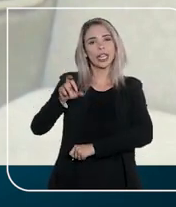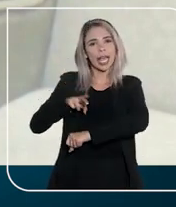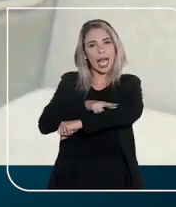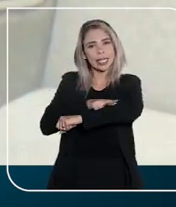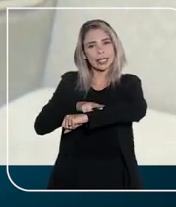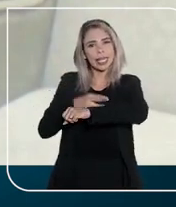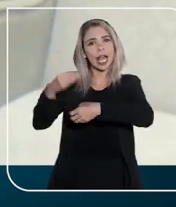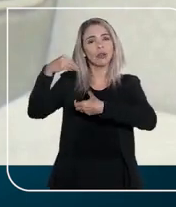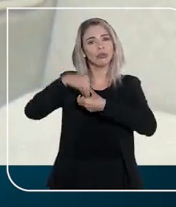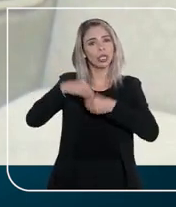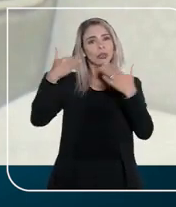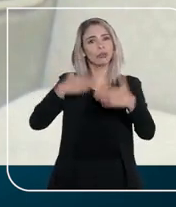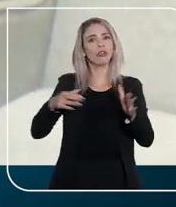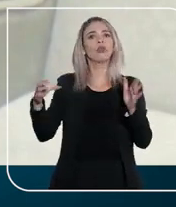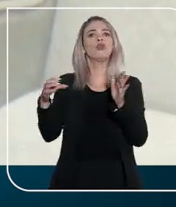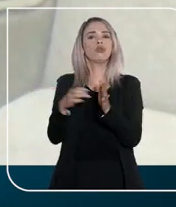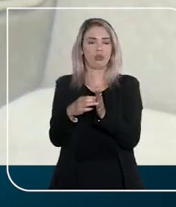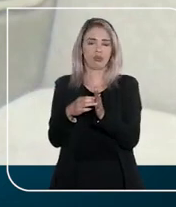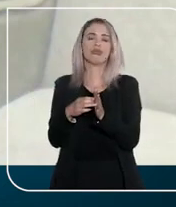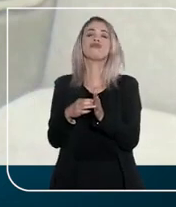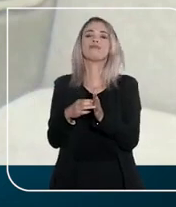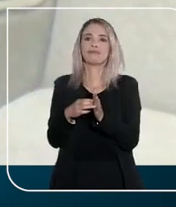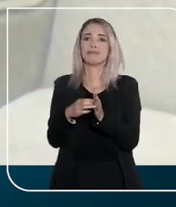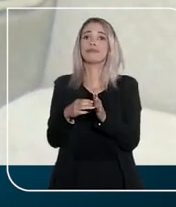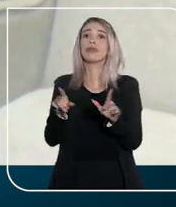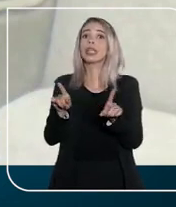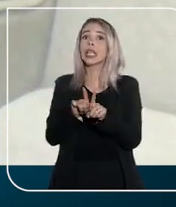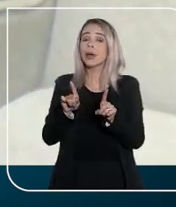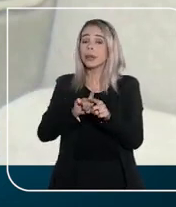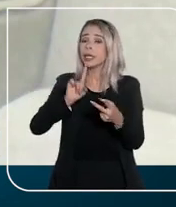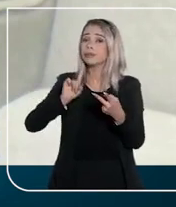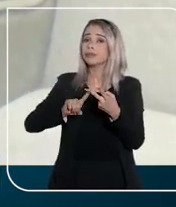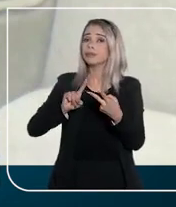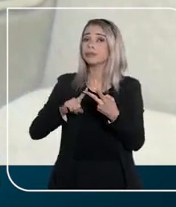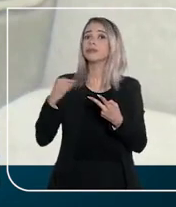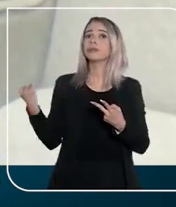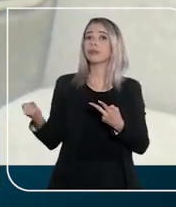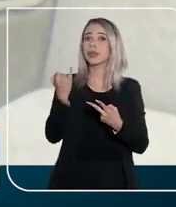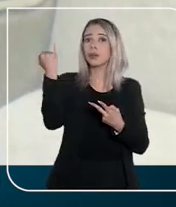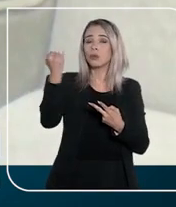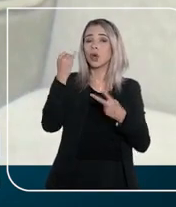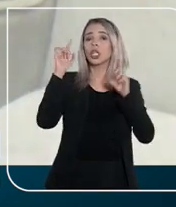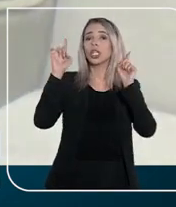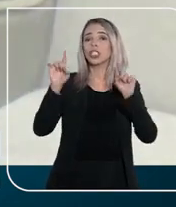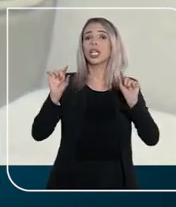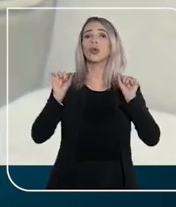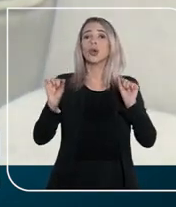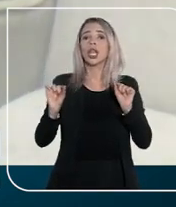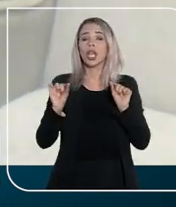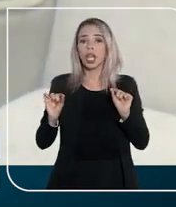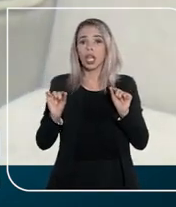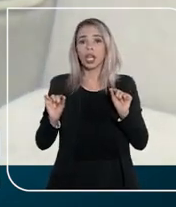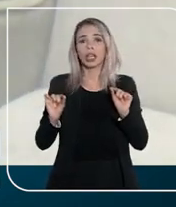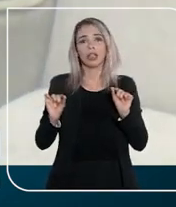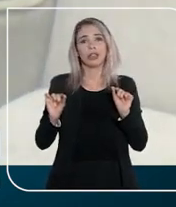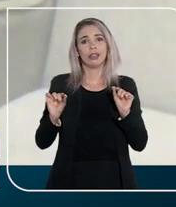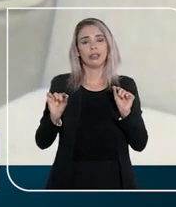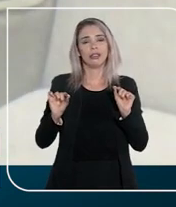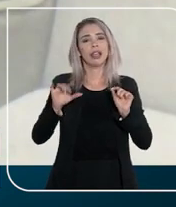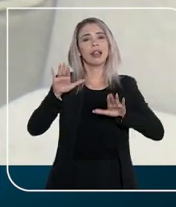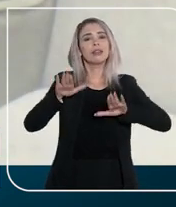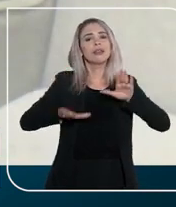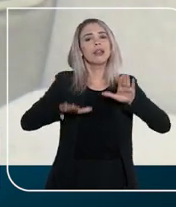concursos públicos. Também é importante destacar que, por enquanto, esse entendimento depende